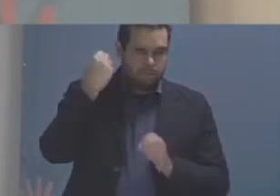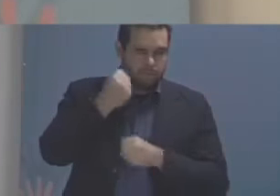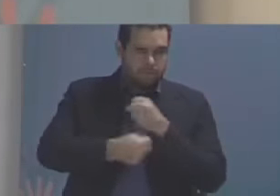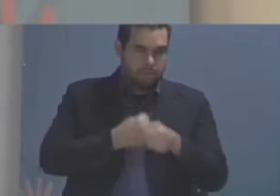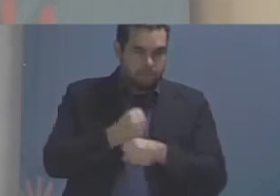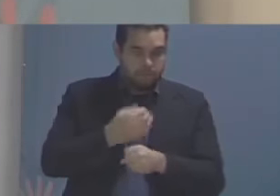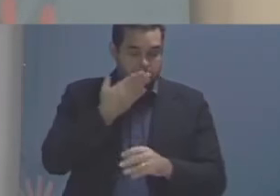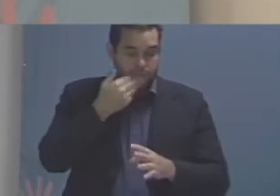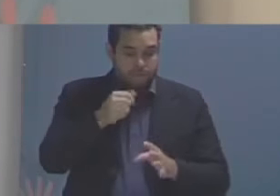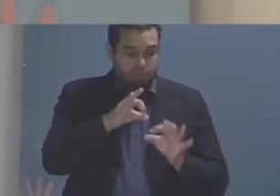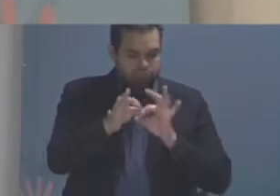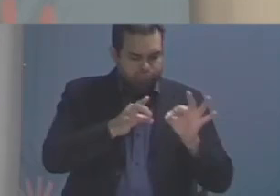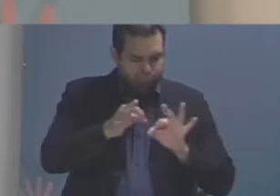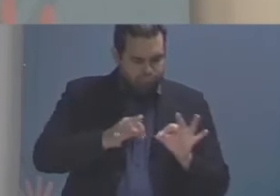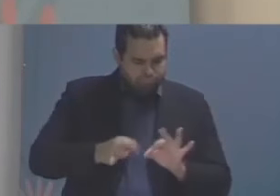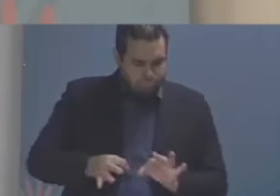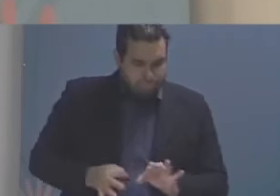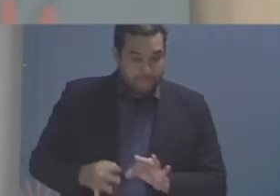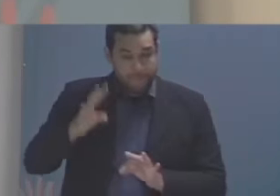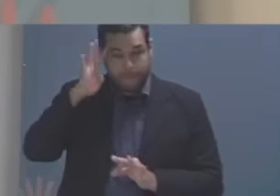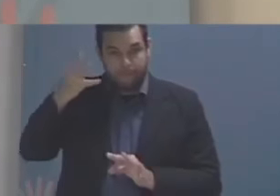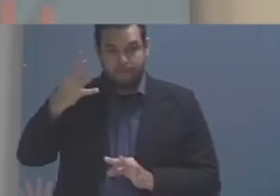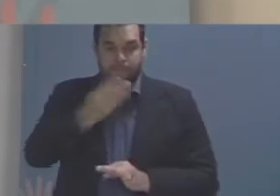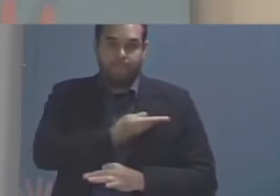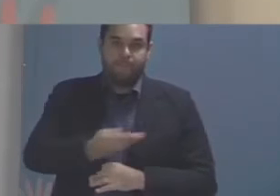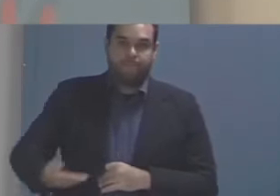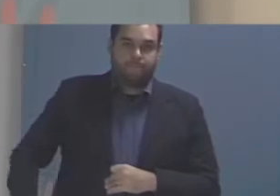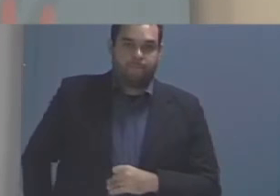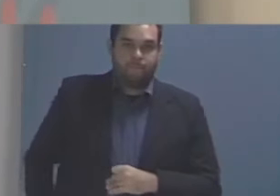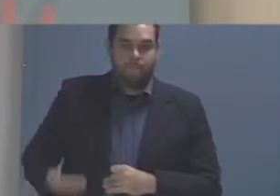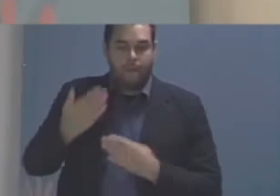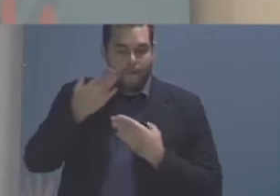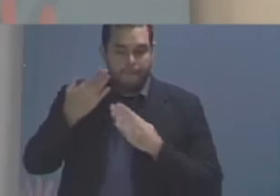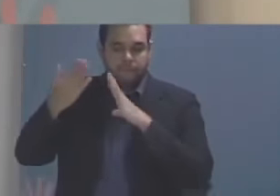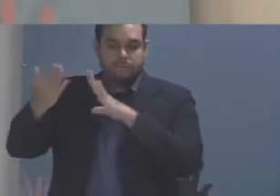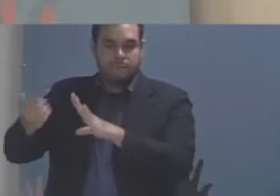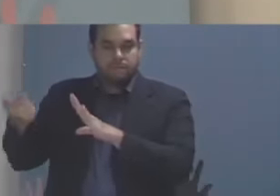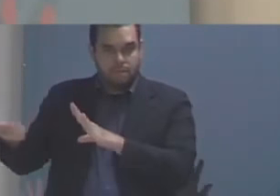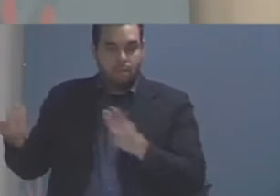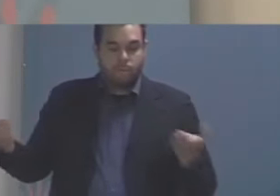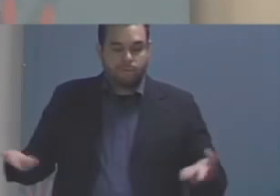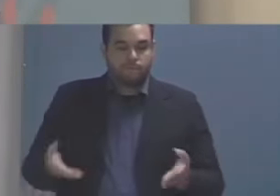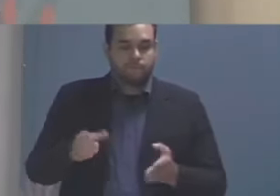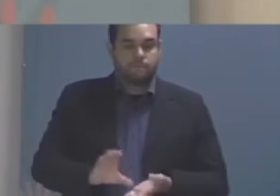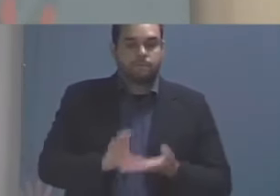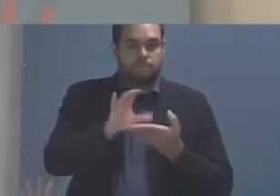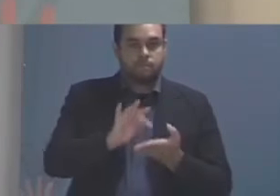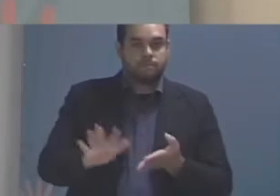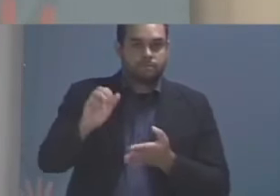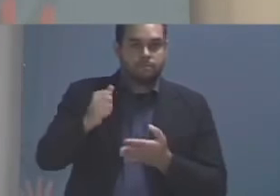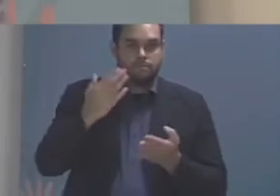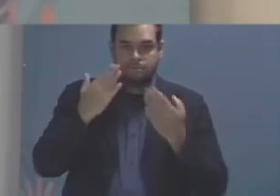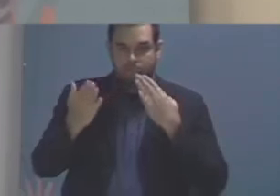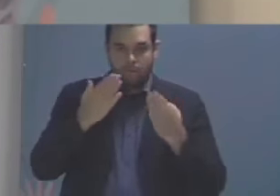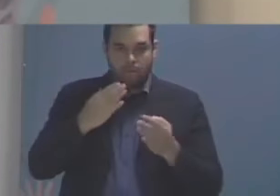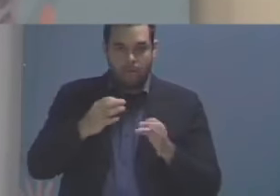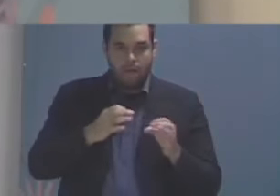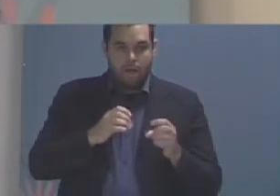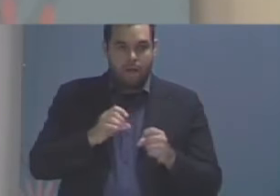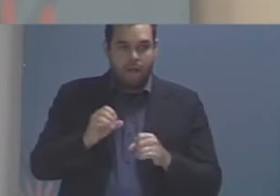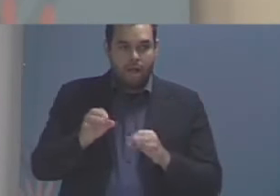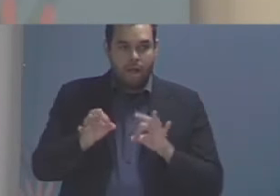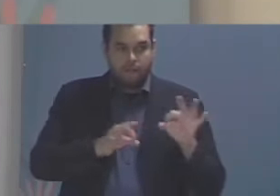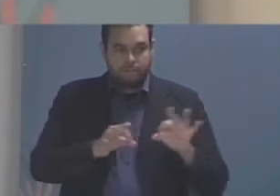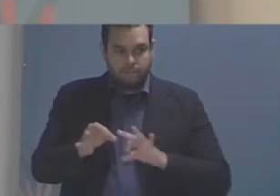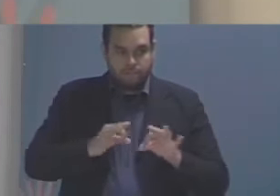aperfeiçoe, a gente vai ter toda uma decisão pública para que a gente consiga apresentar isso. Nós temos hoje, já no Conselho Federal de Psicologia, uma espécie de articulador